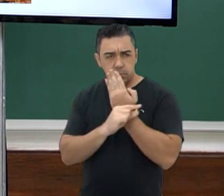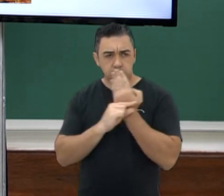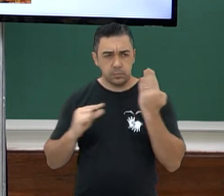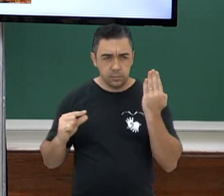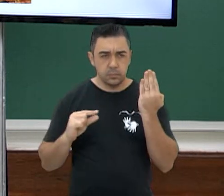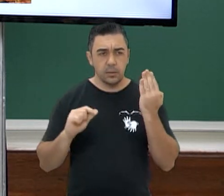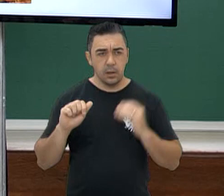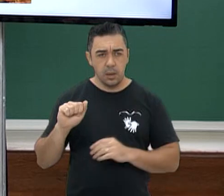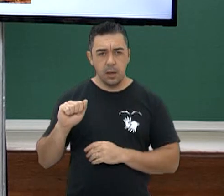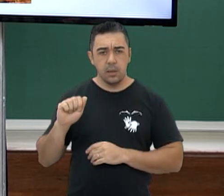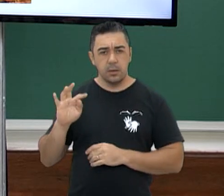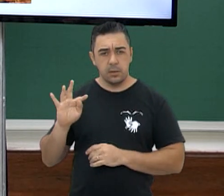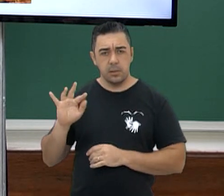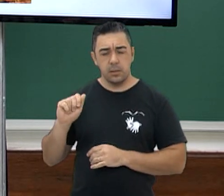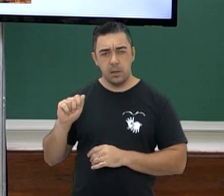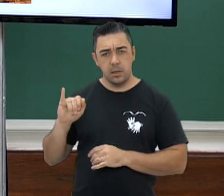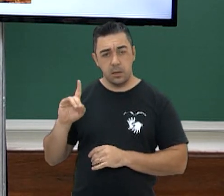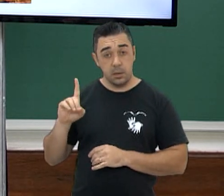ele usou